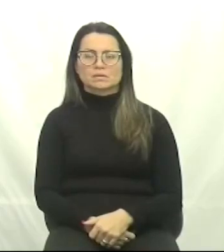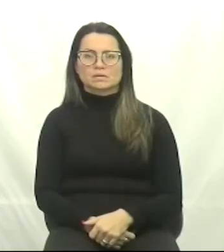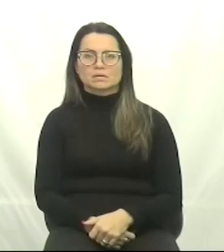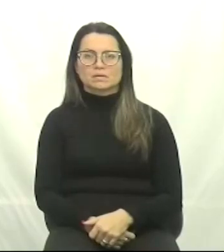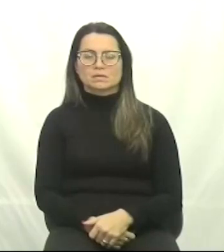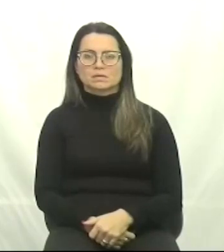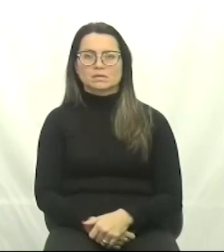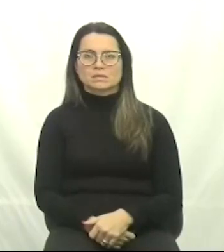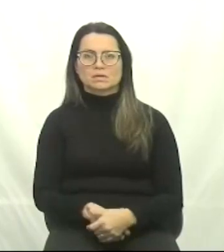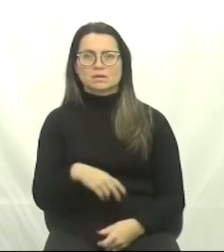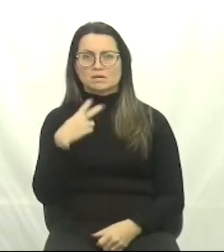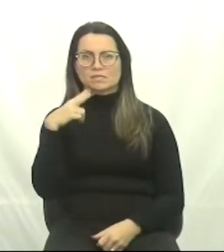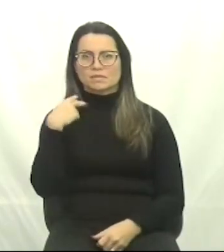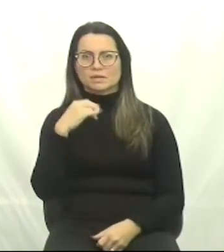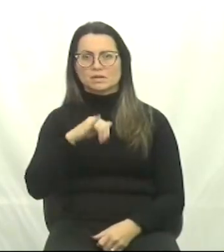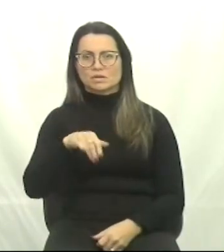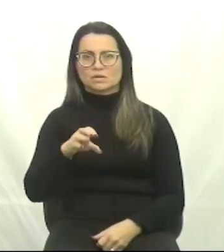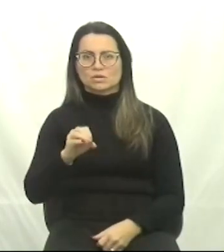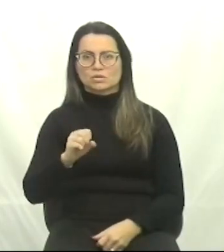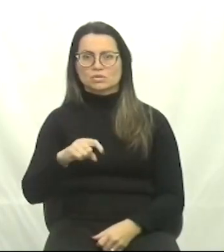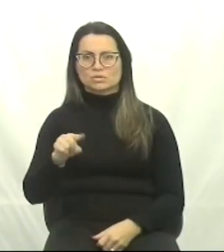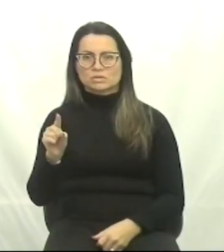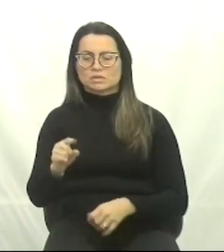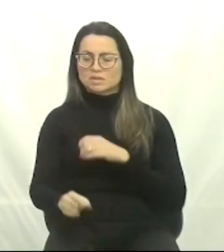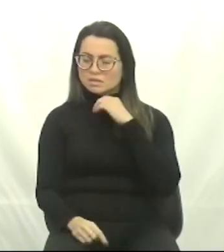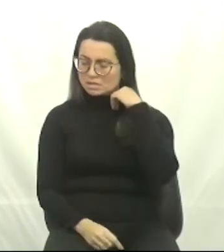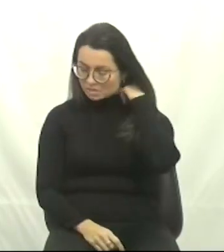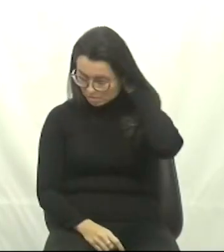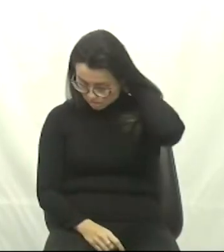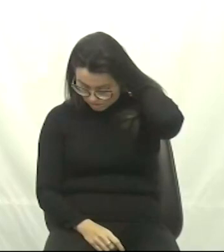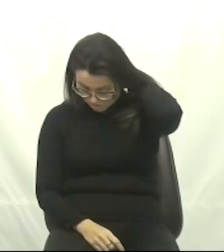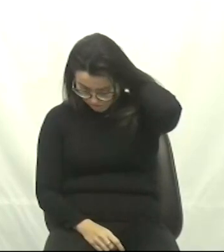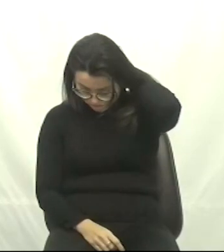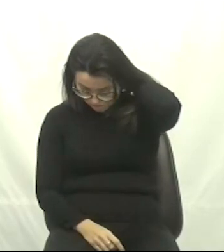Com a palavra o vereador José Paulo Ferrarese.